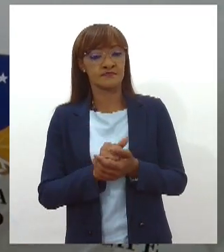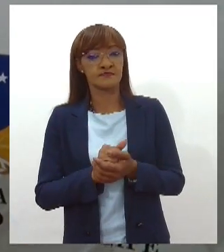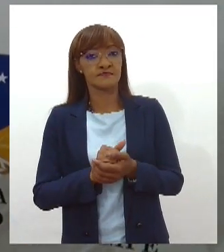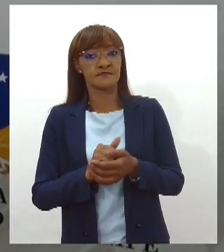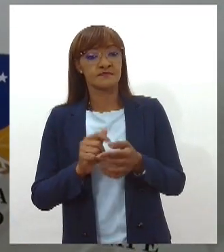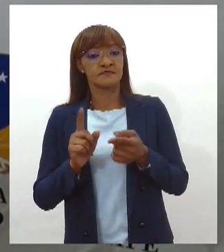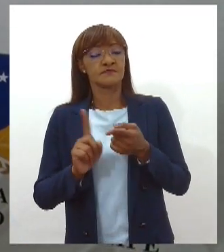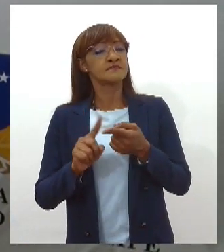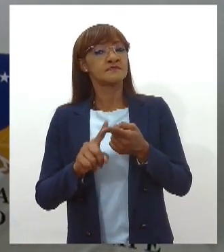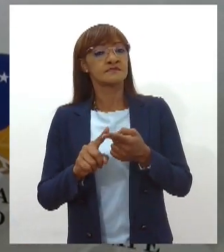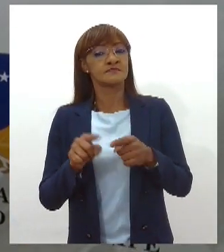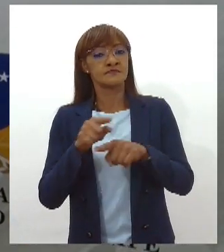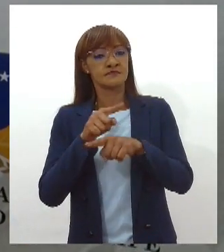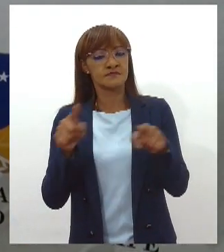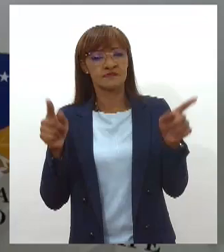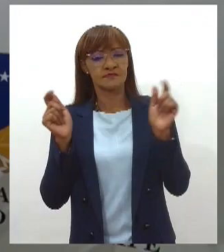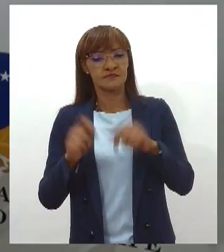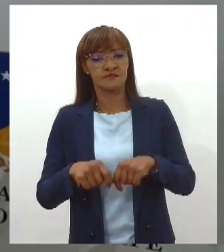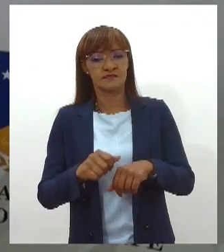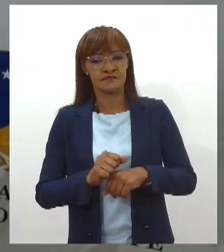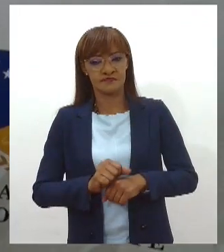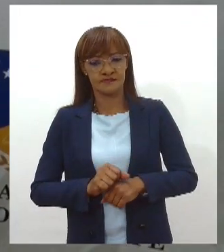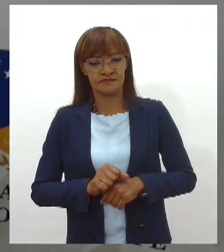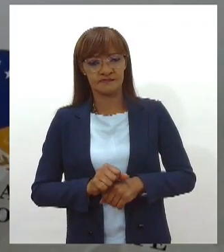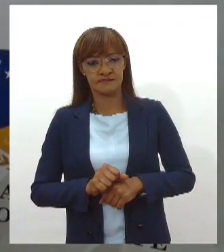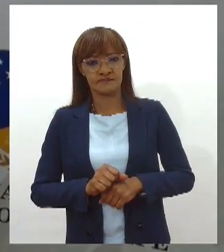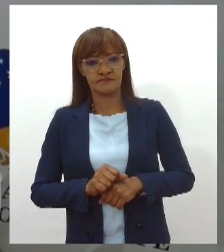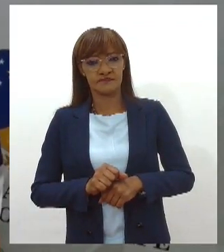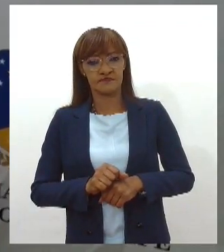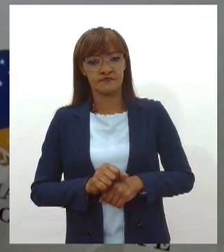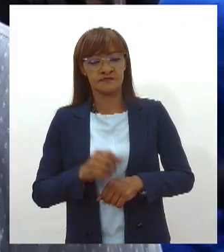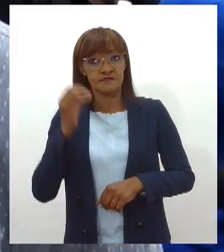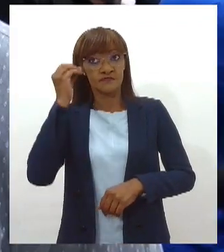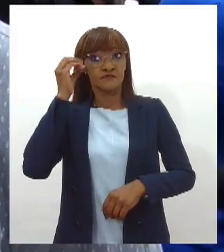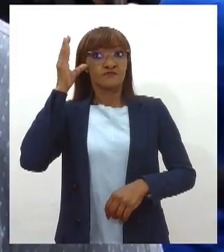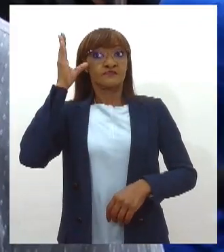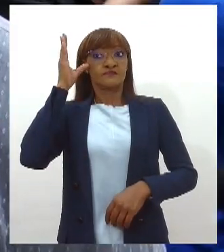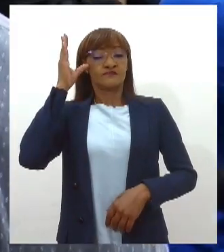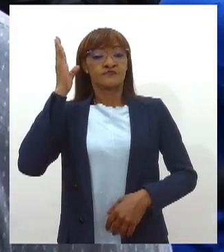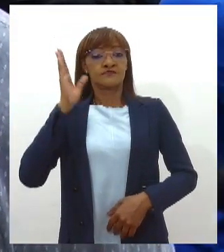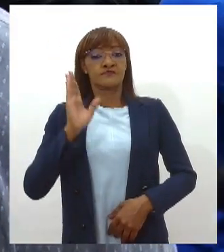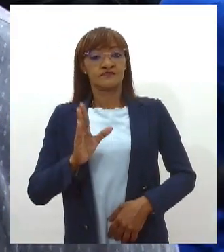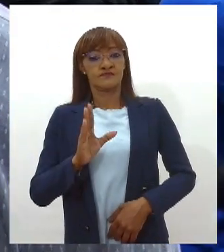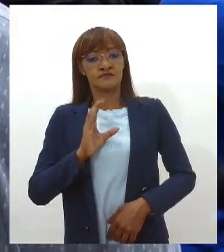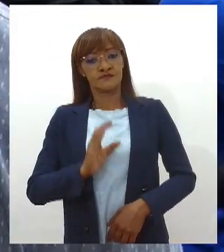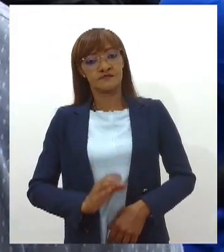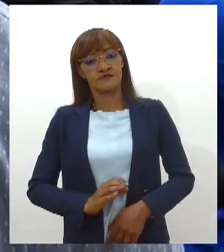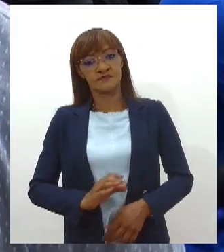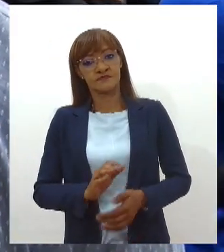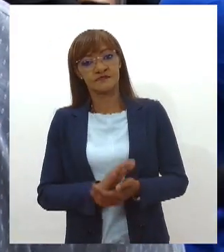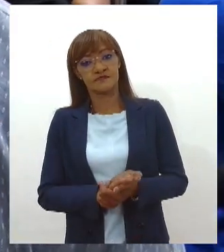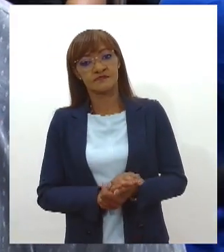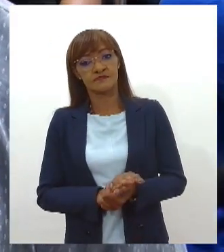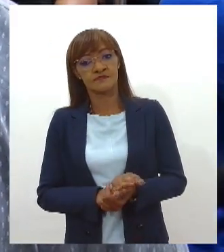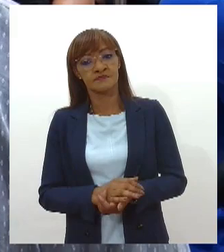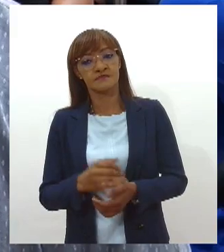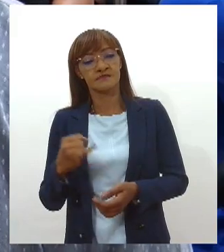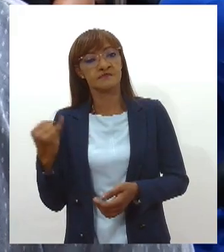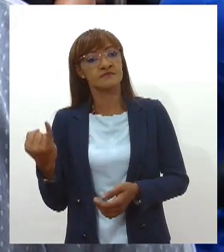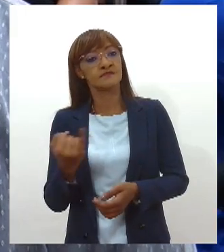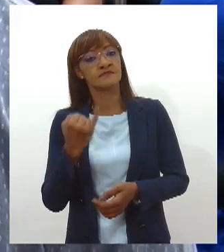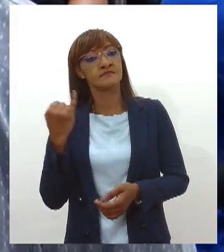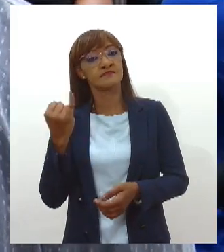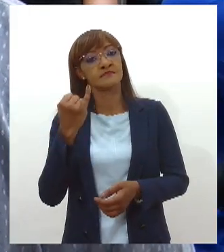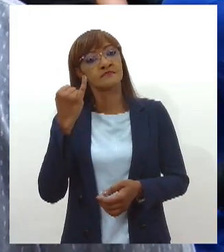possam também crescer como pessoas, como cidadãos. Eu acho importantíssimo essa aproximação